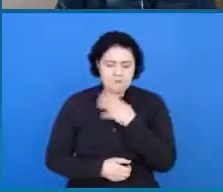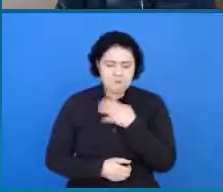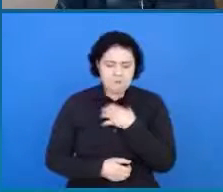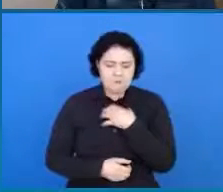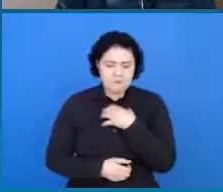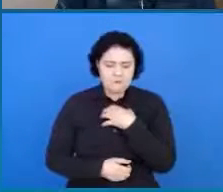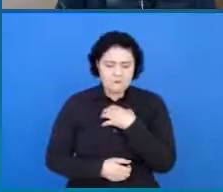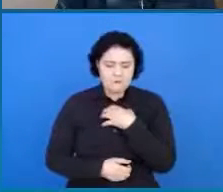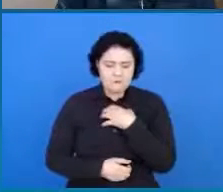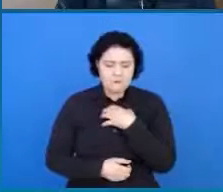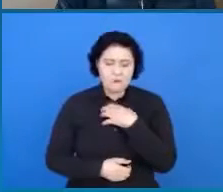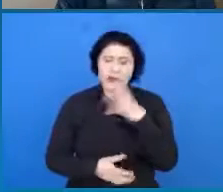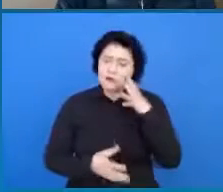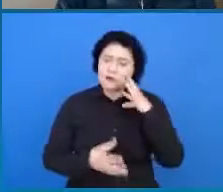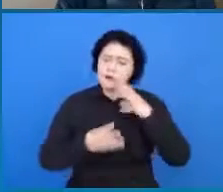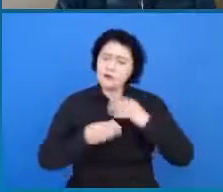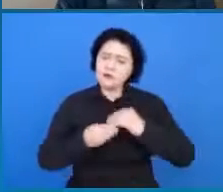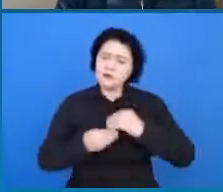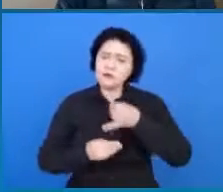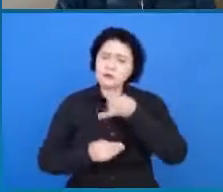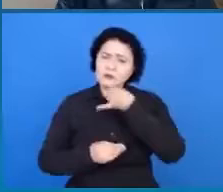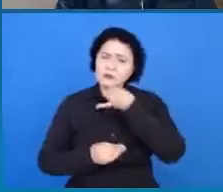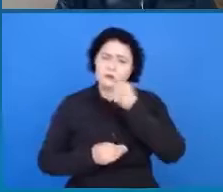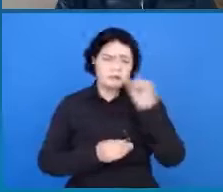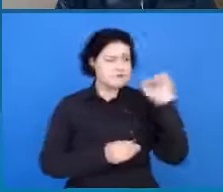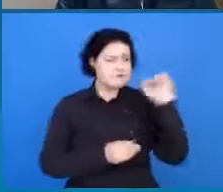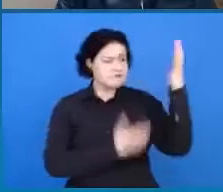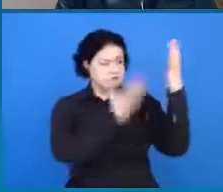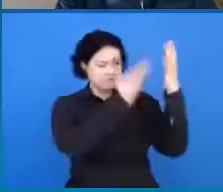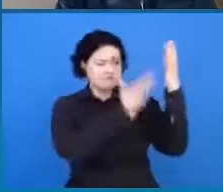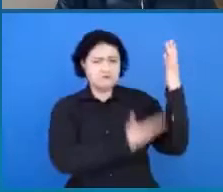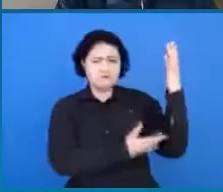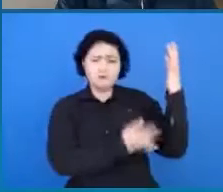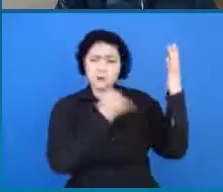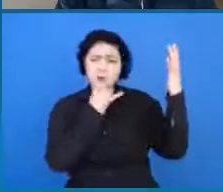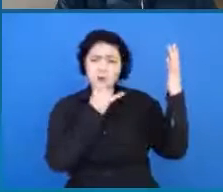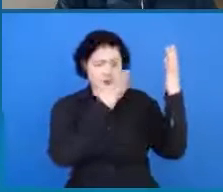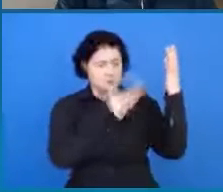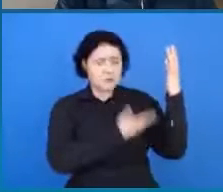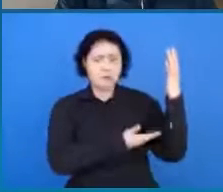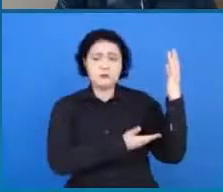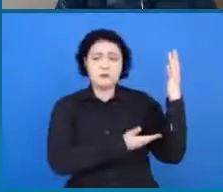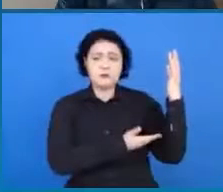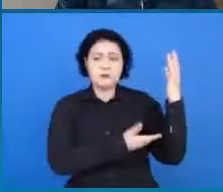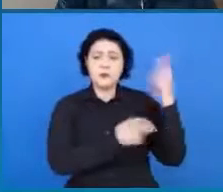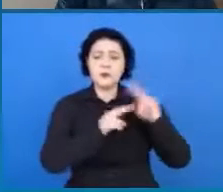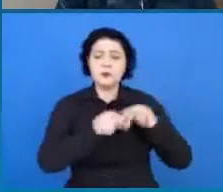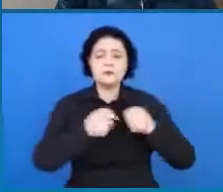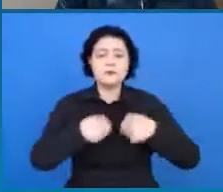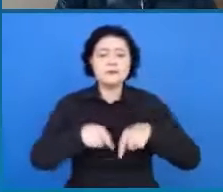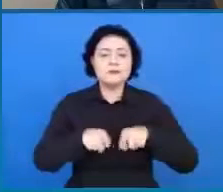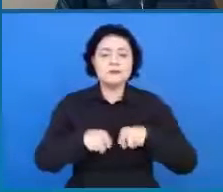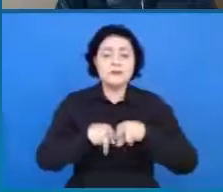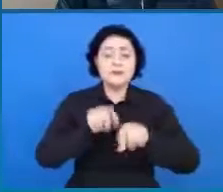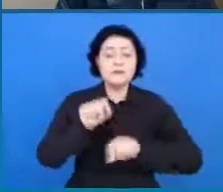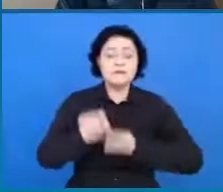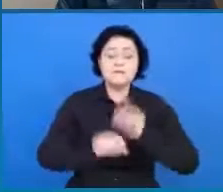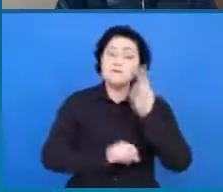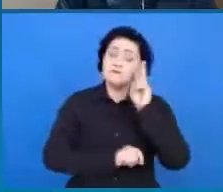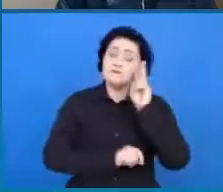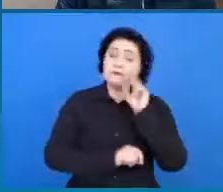e é de se compreender a tristeza da árvore ela é autêntica é necessário lembrar vez ou outra